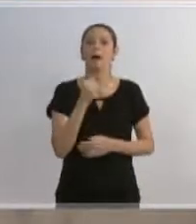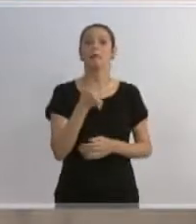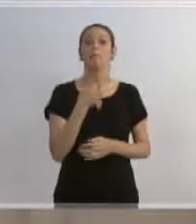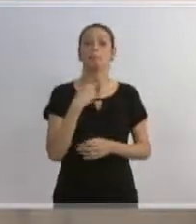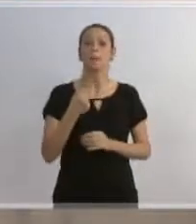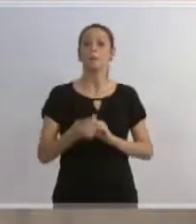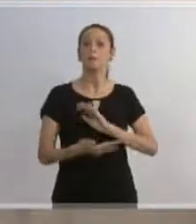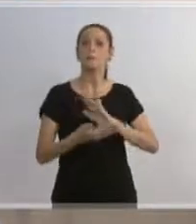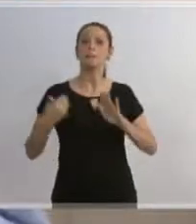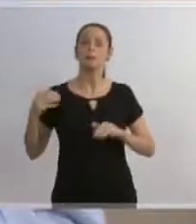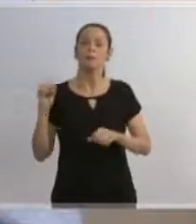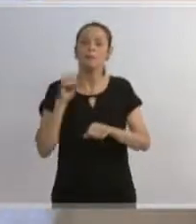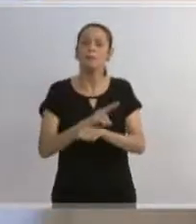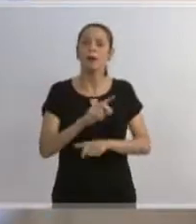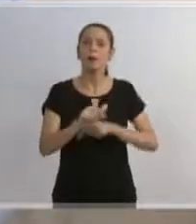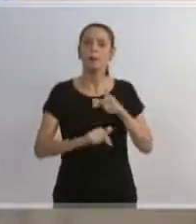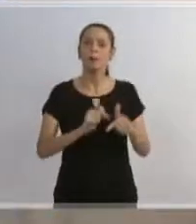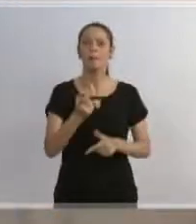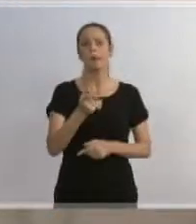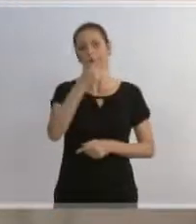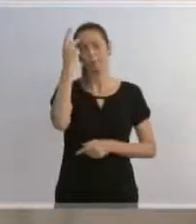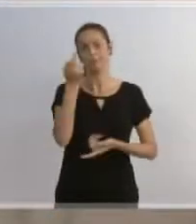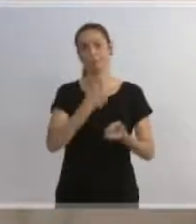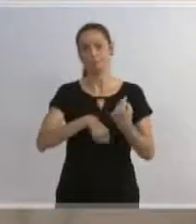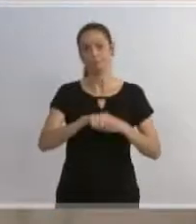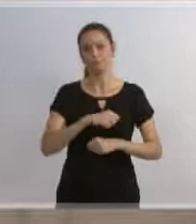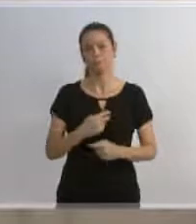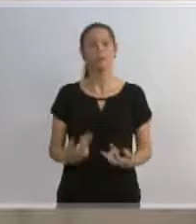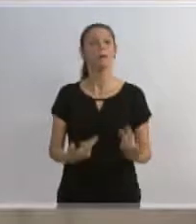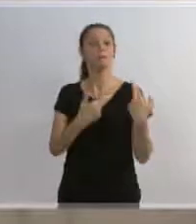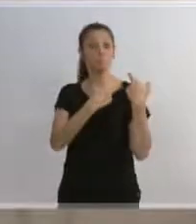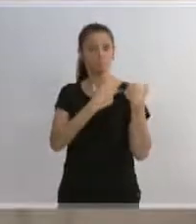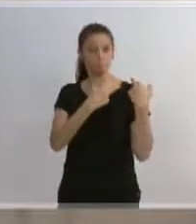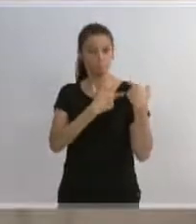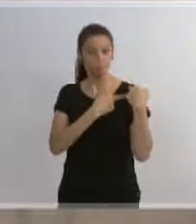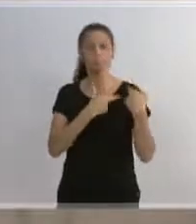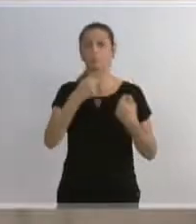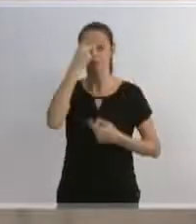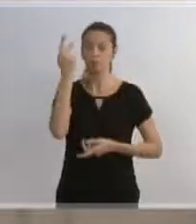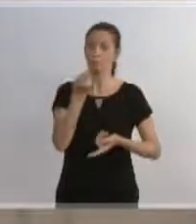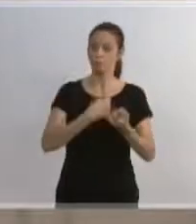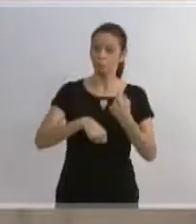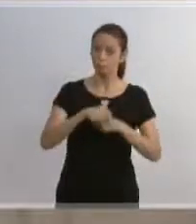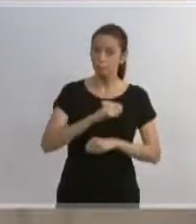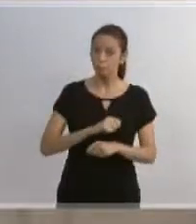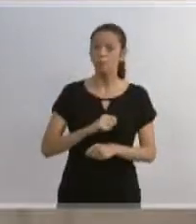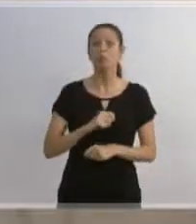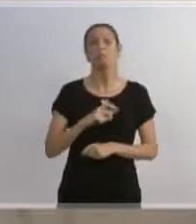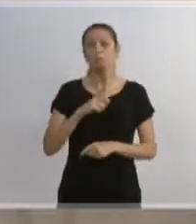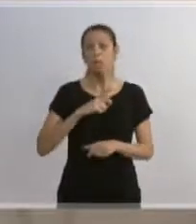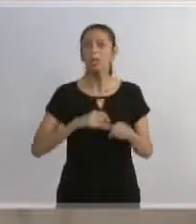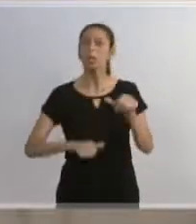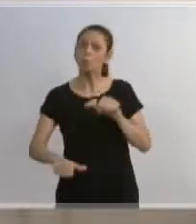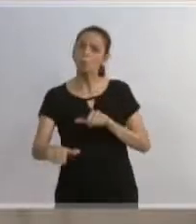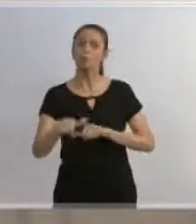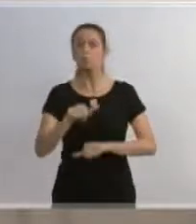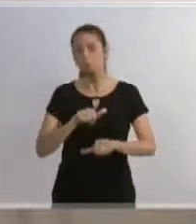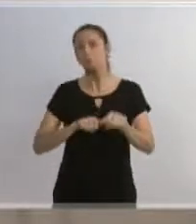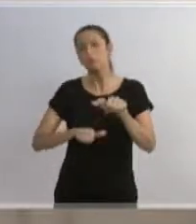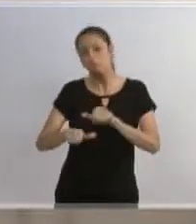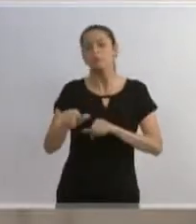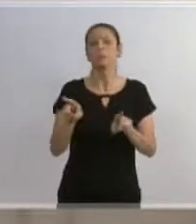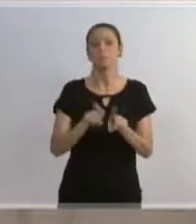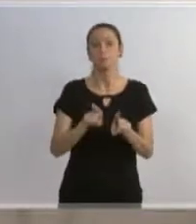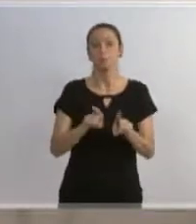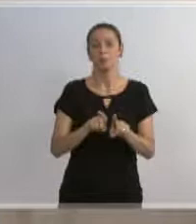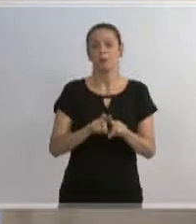ninguém. E mais, a função do cobrador, vereador Bruno, ela tem uma rotatividade tão grande, dizendo que não precisaria,